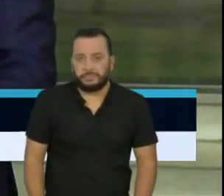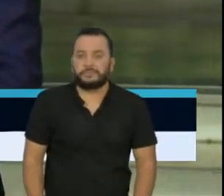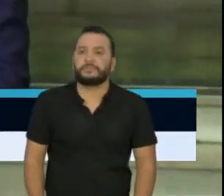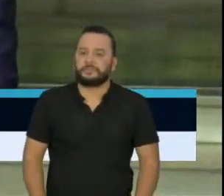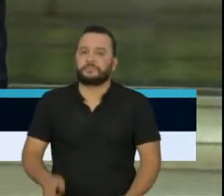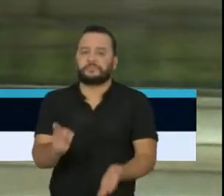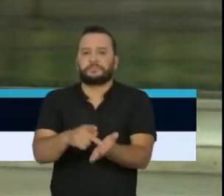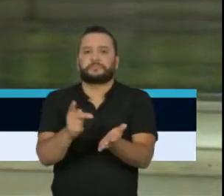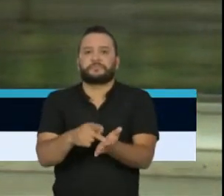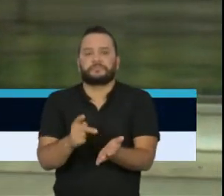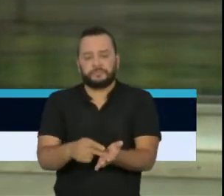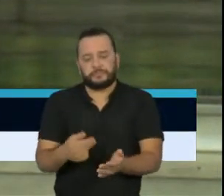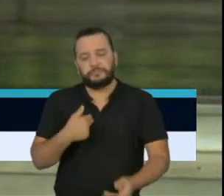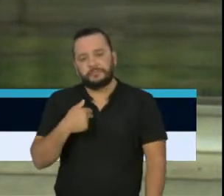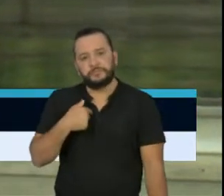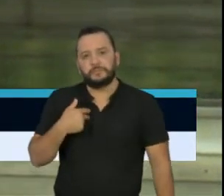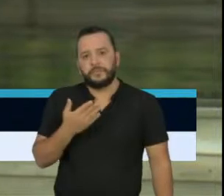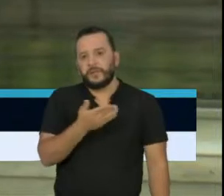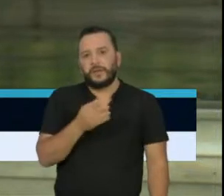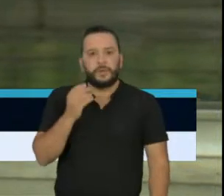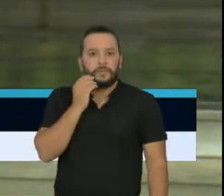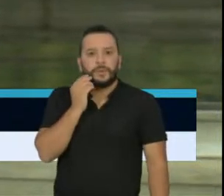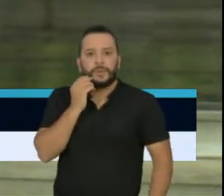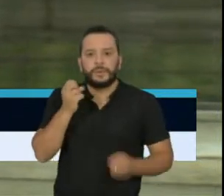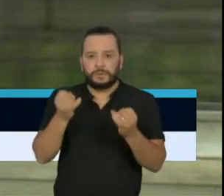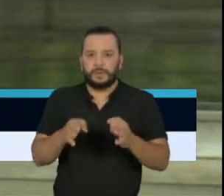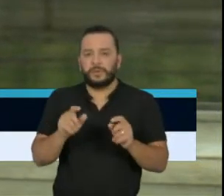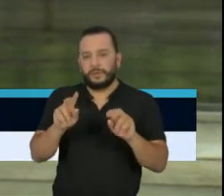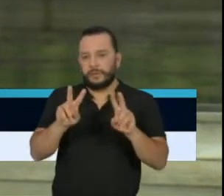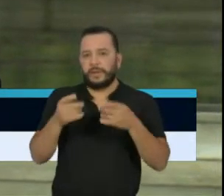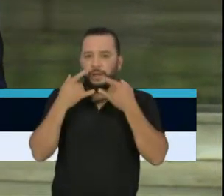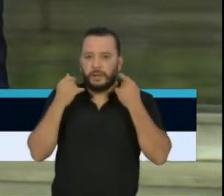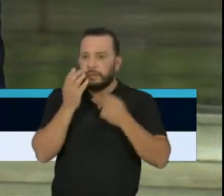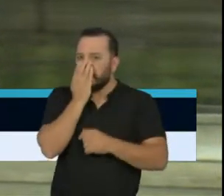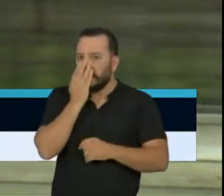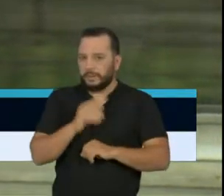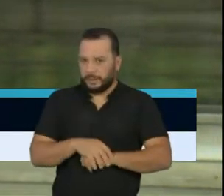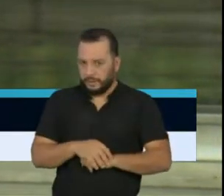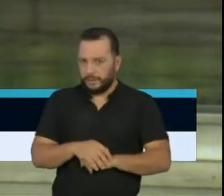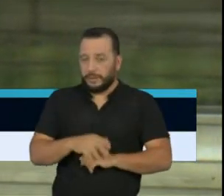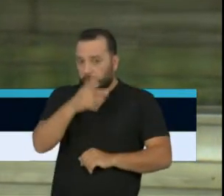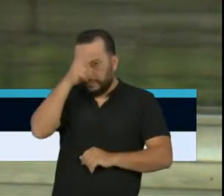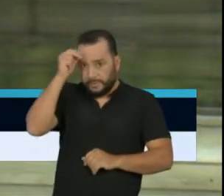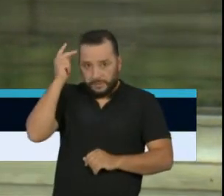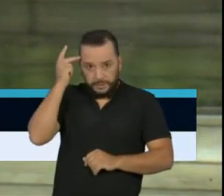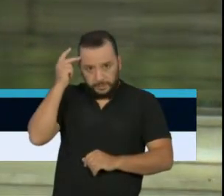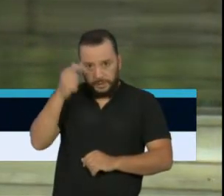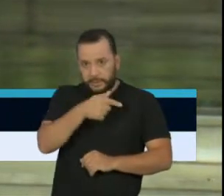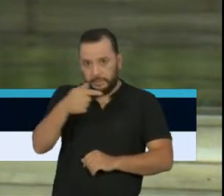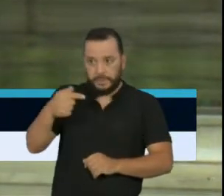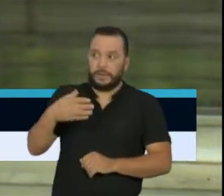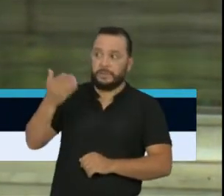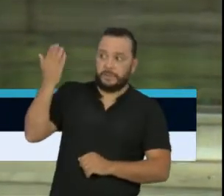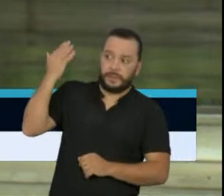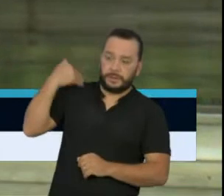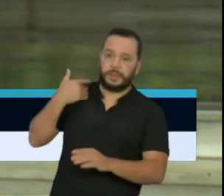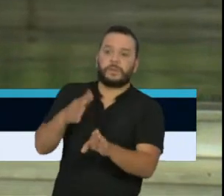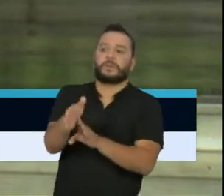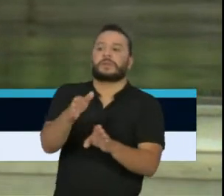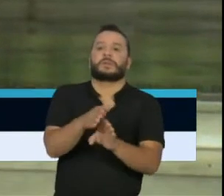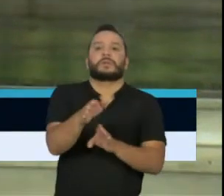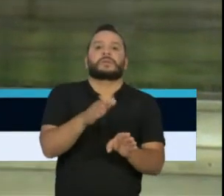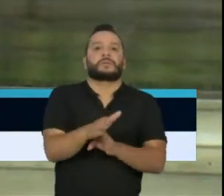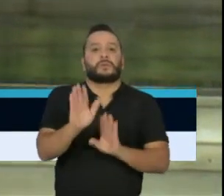mesmo enunciado do prefeito Bruno Covas, em relação às máscaras. A Prefeitura de São Paulo adotou na semana passada esta mesma recomendação